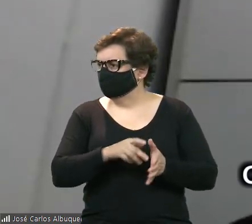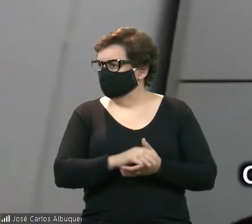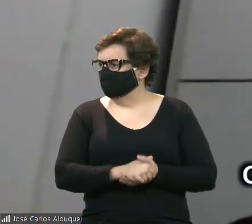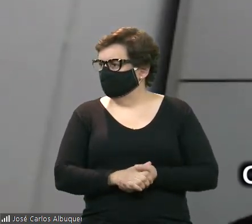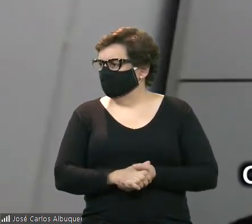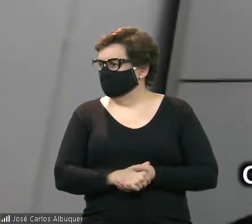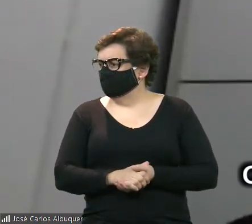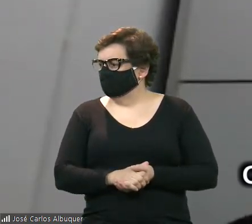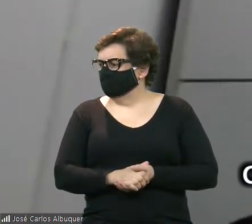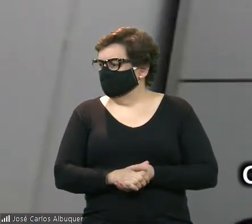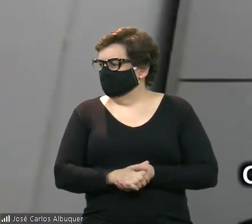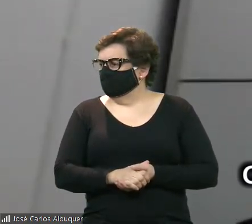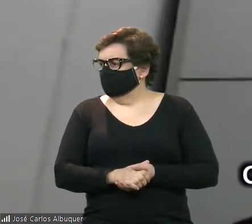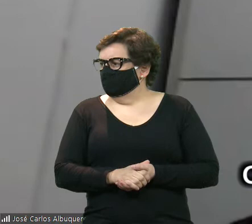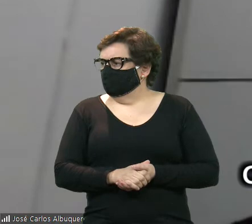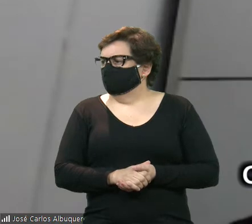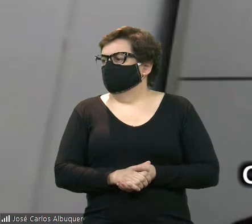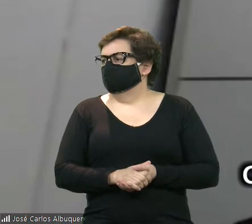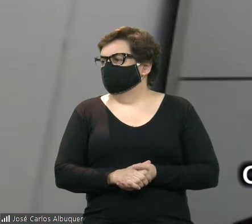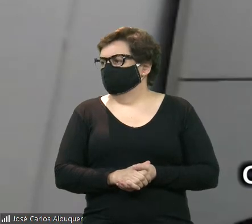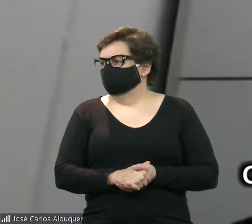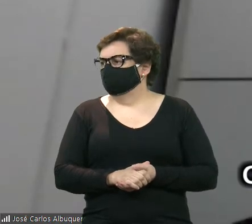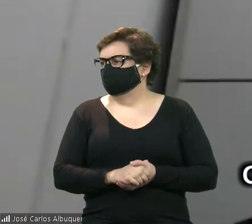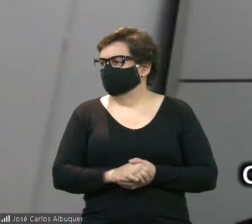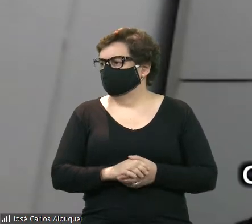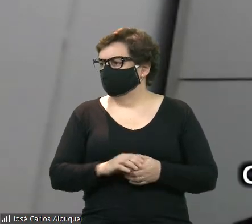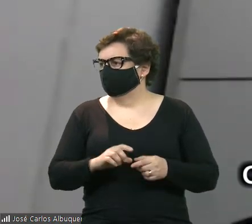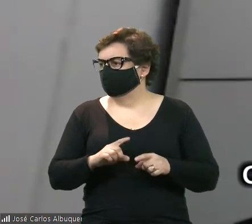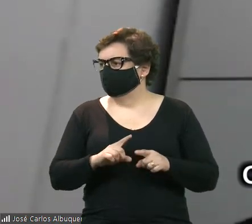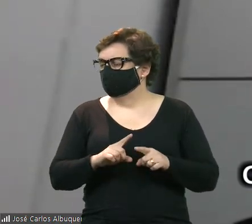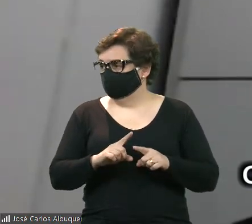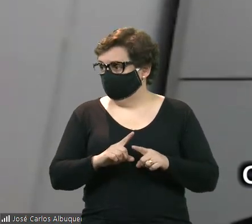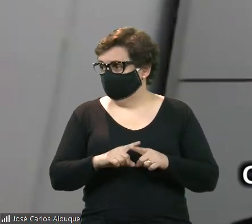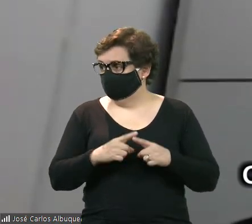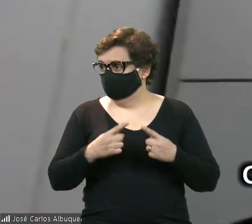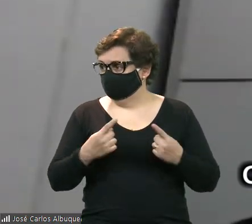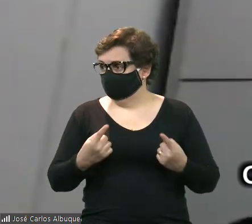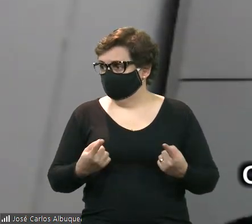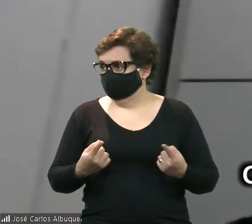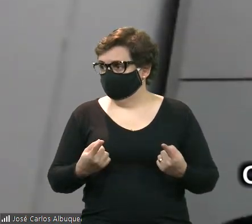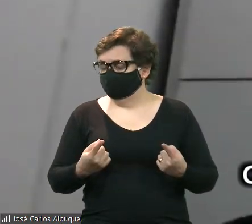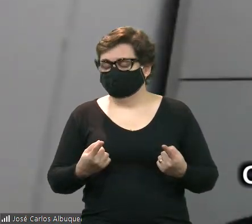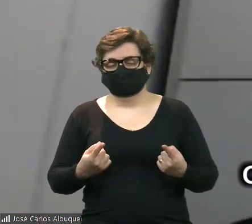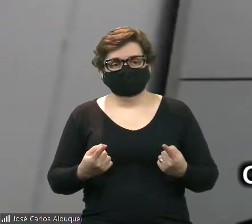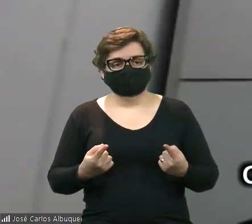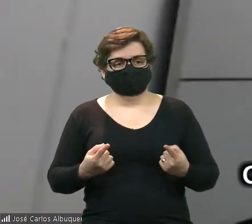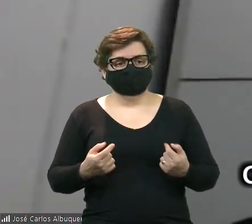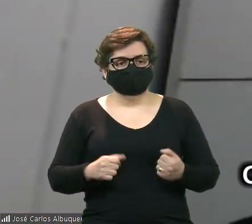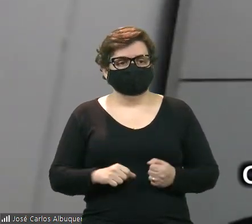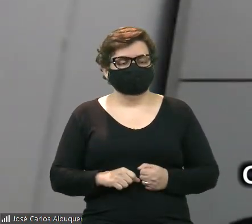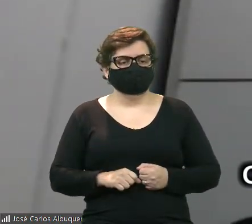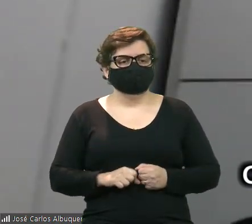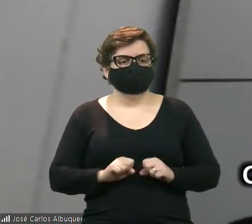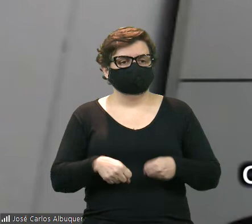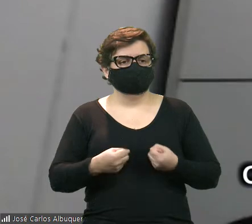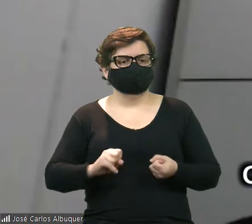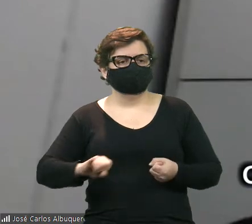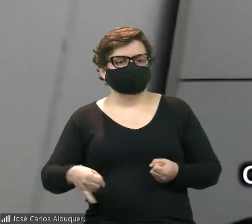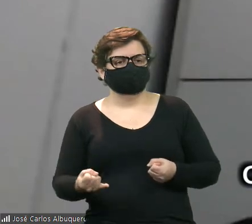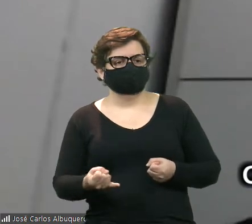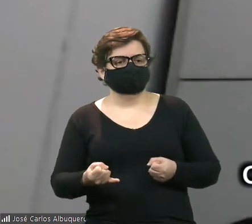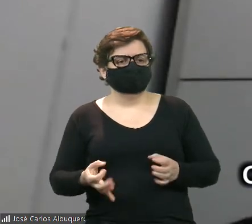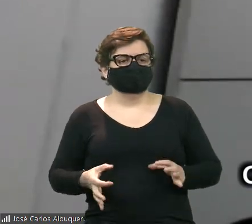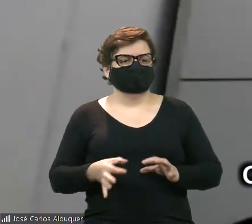igual nós estamos ouvindo aí, mas essa ciclovia ela vai dar a oportunidade de estar ligando